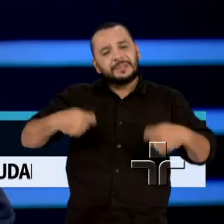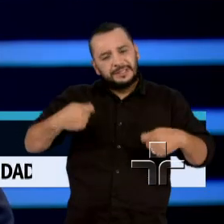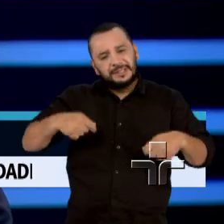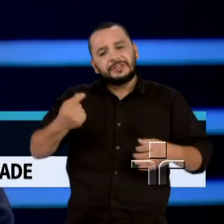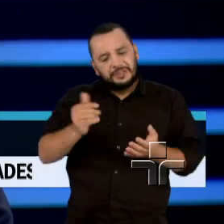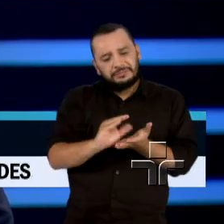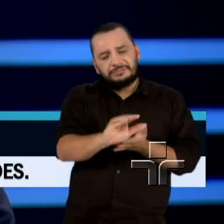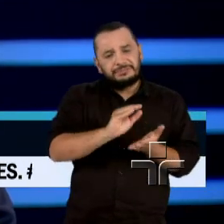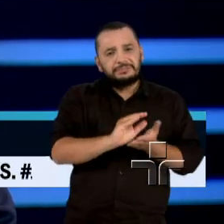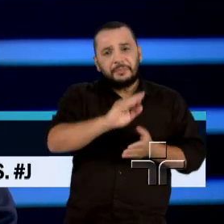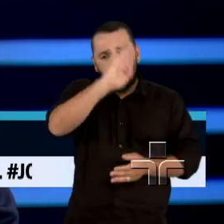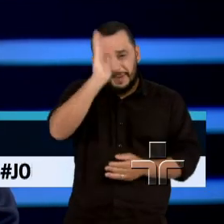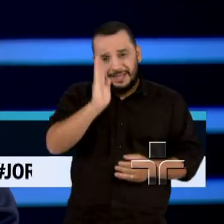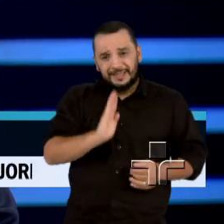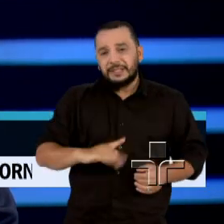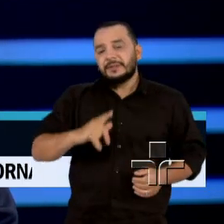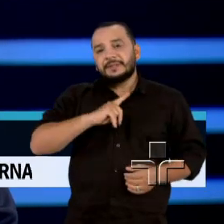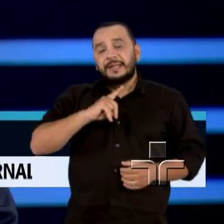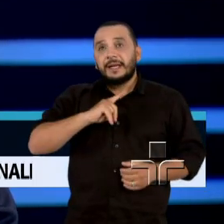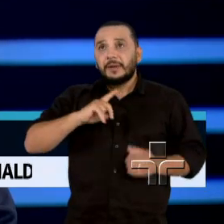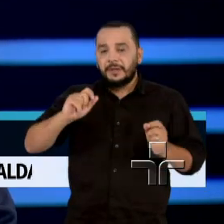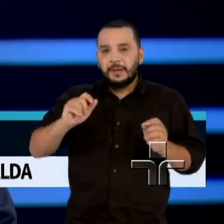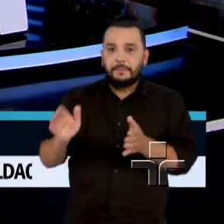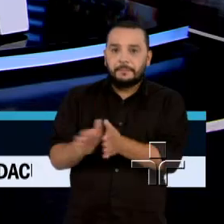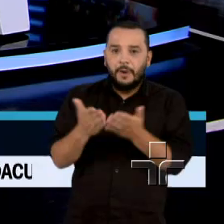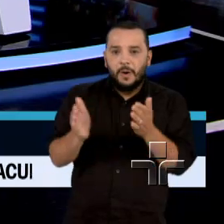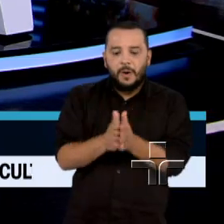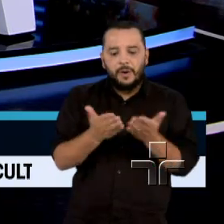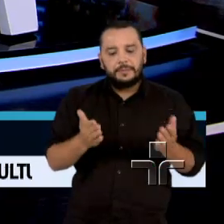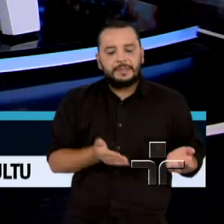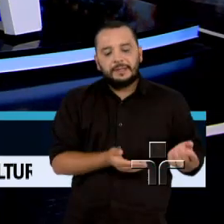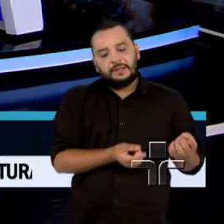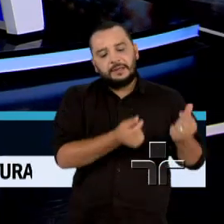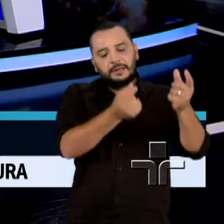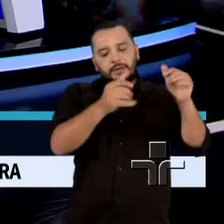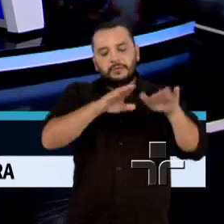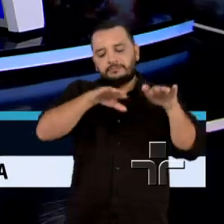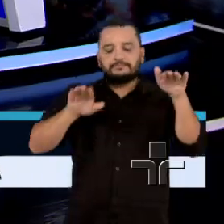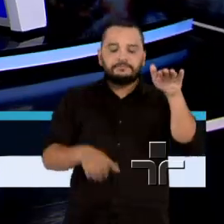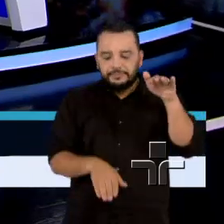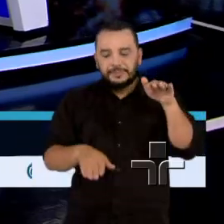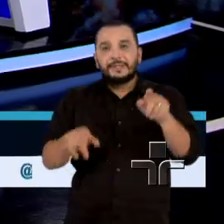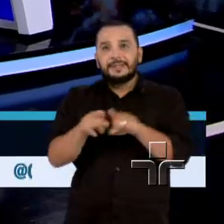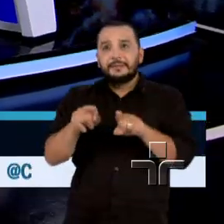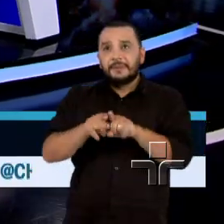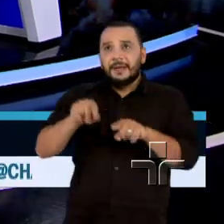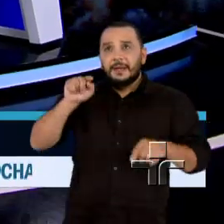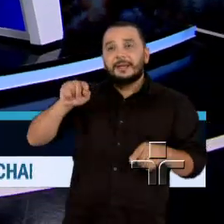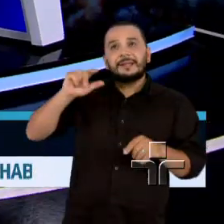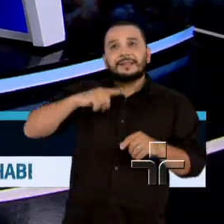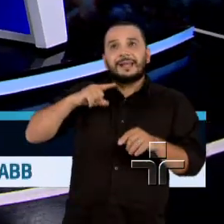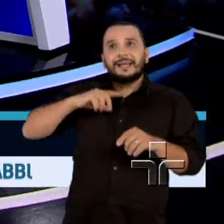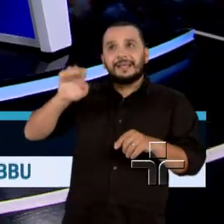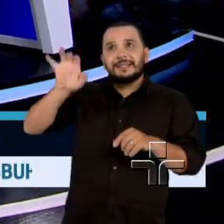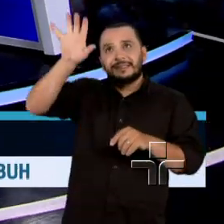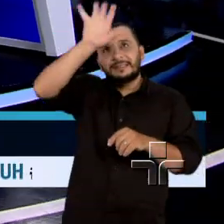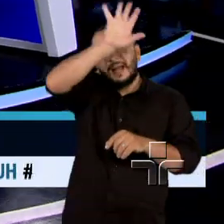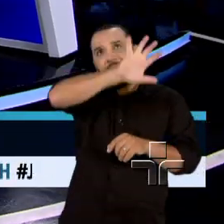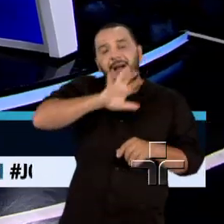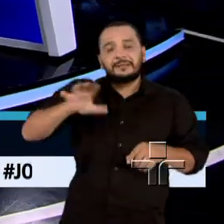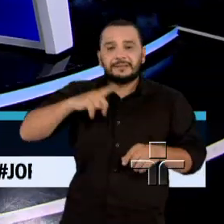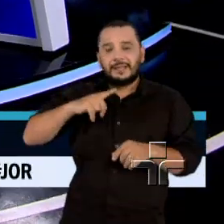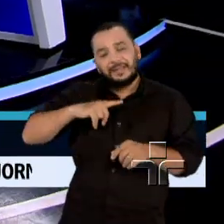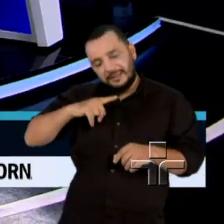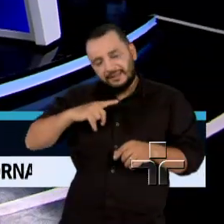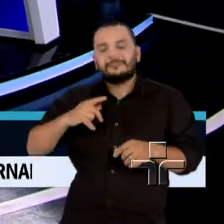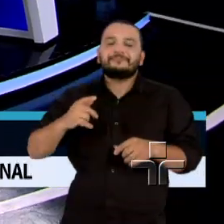Brasil, com muita desigualdade social, desigualdade regional, com essa questão de pequenas cidades que têm